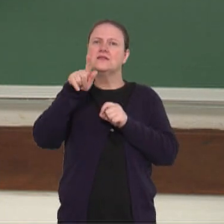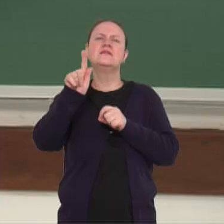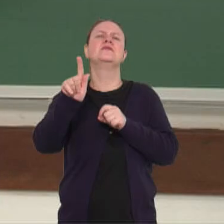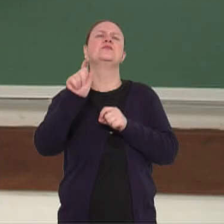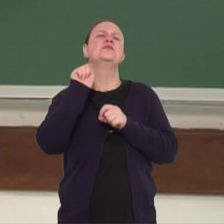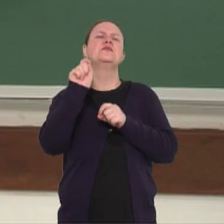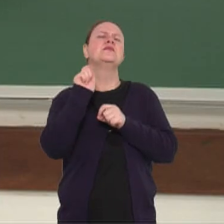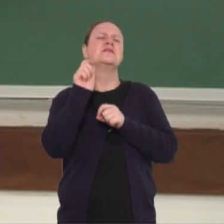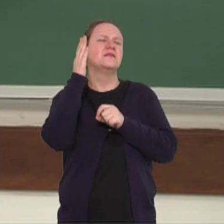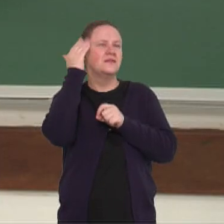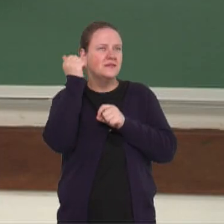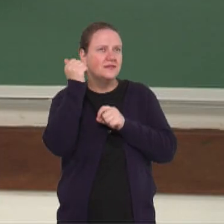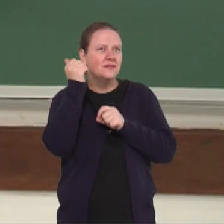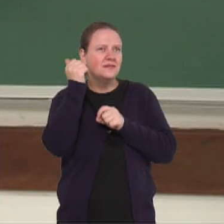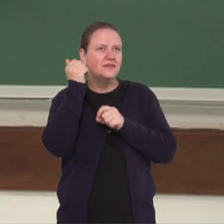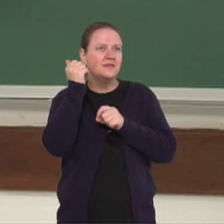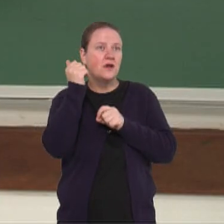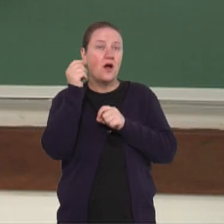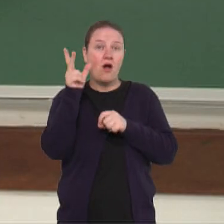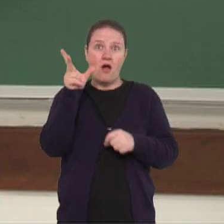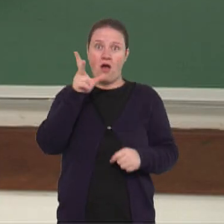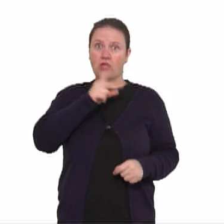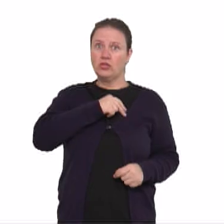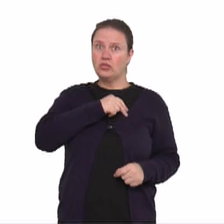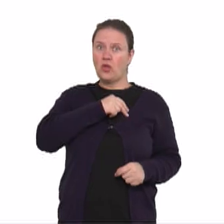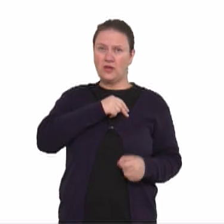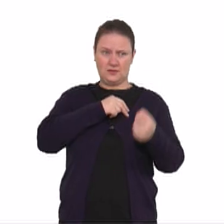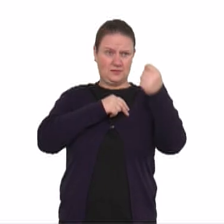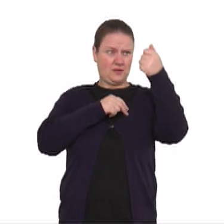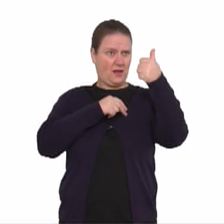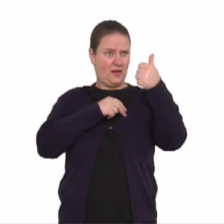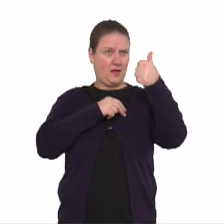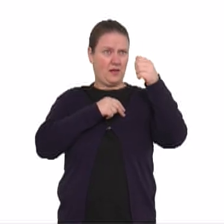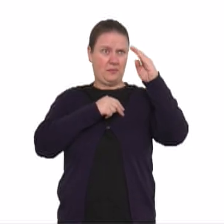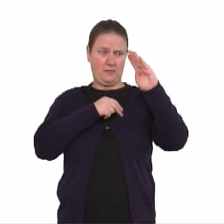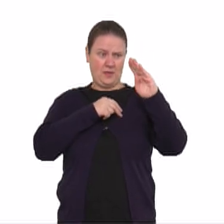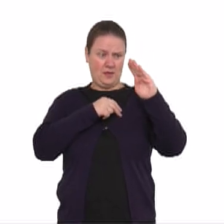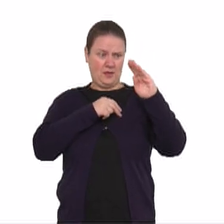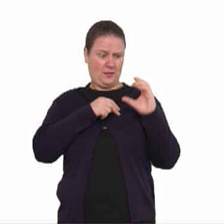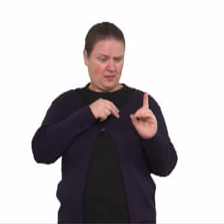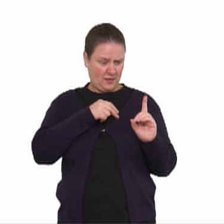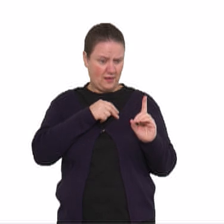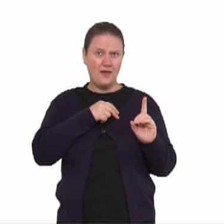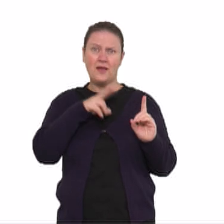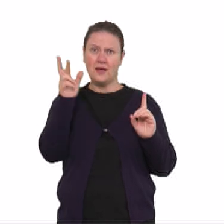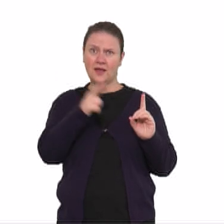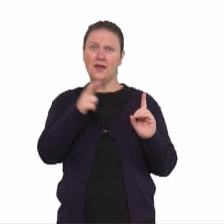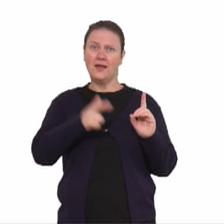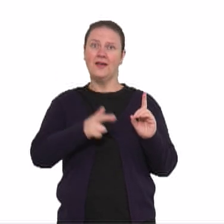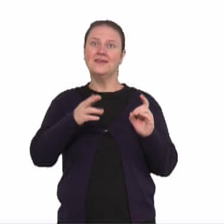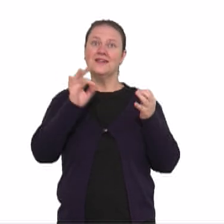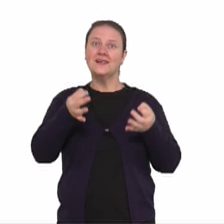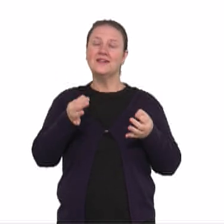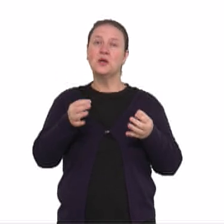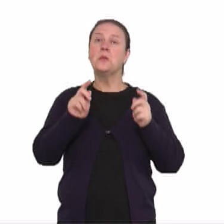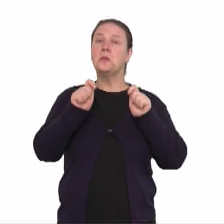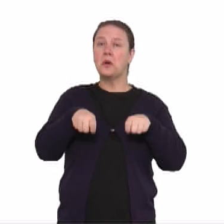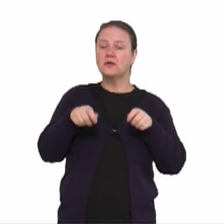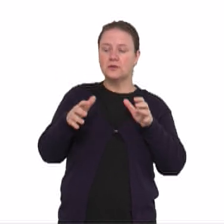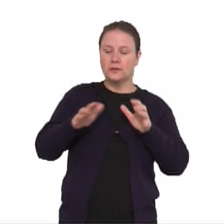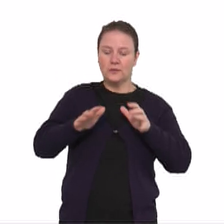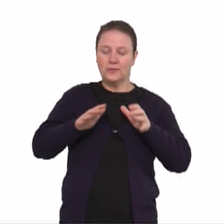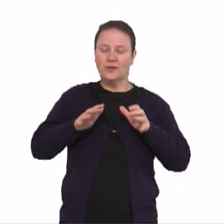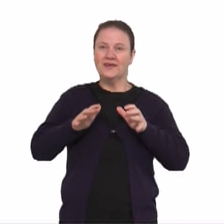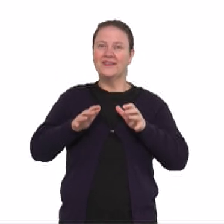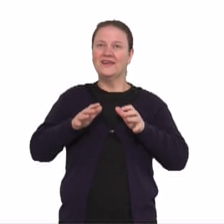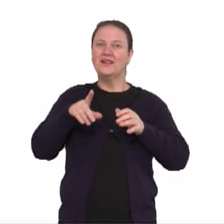pudding? Tcharam! Nossa, teacher, tudo isso de resposta? Sim. Pudding pode ser um pudim. É claro